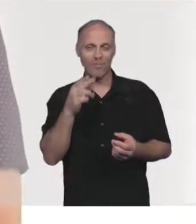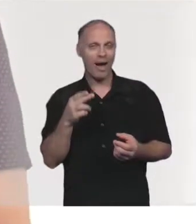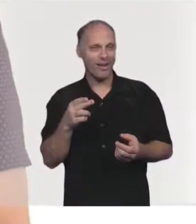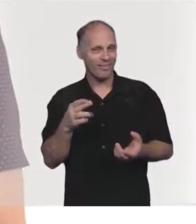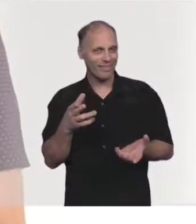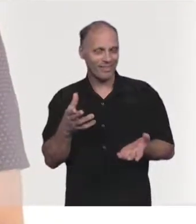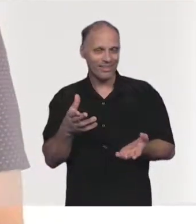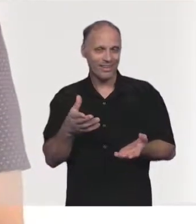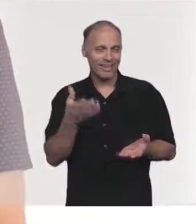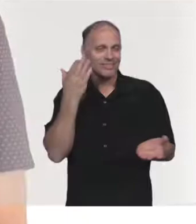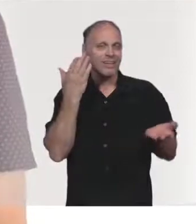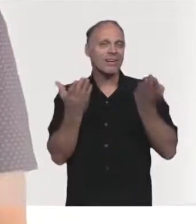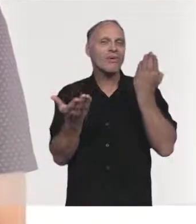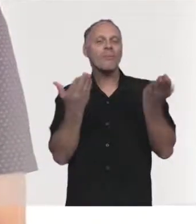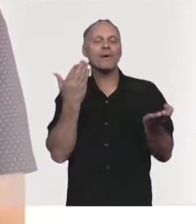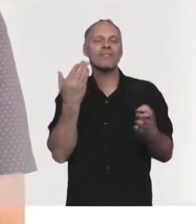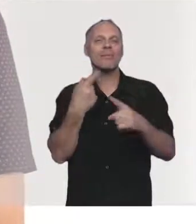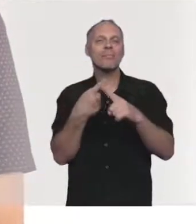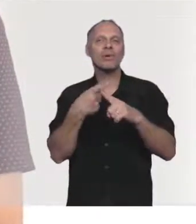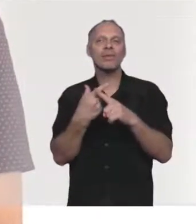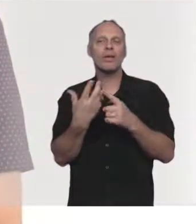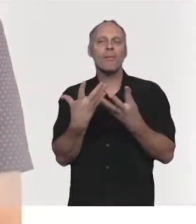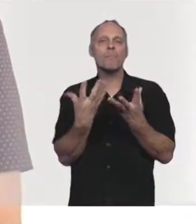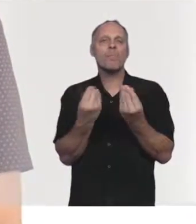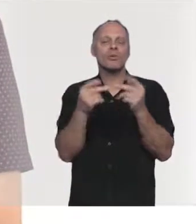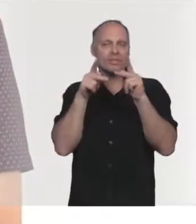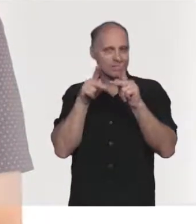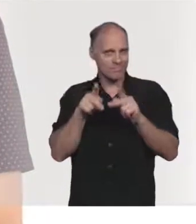porque muita gente